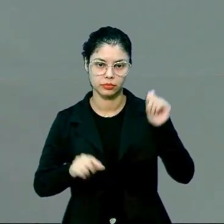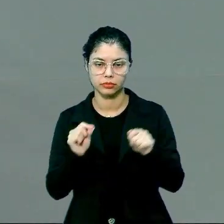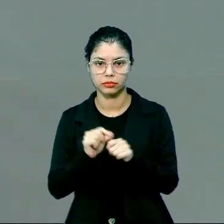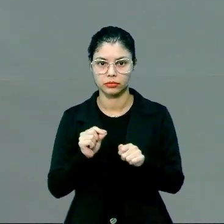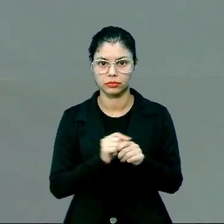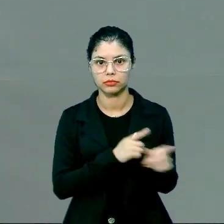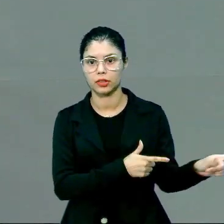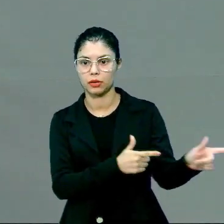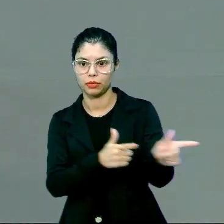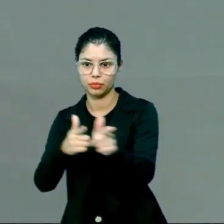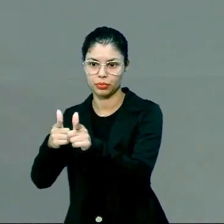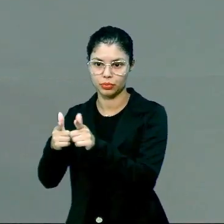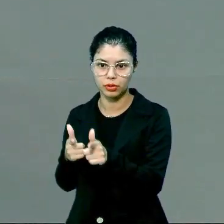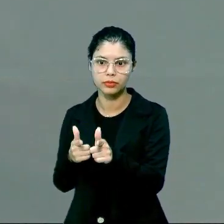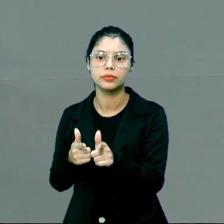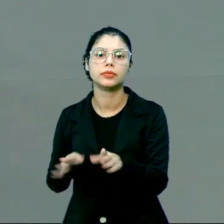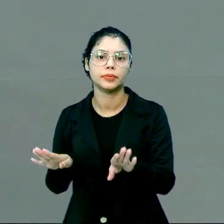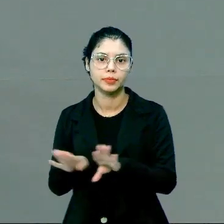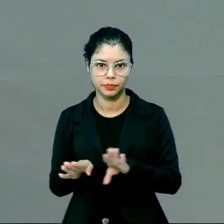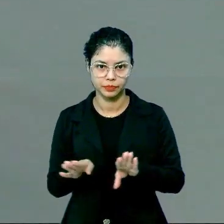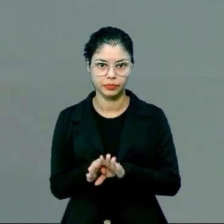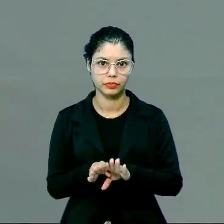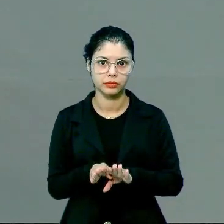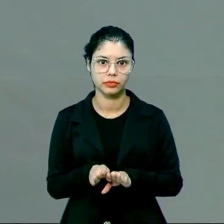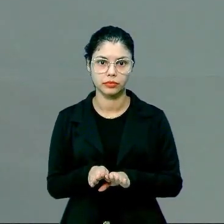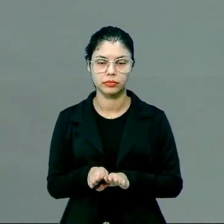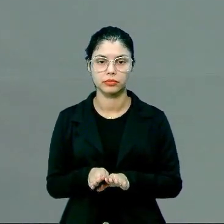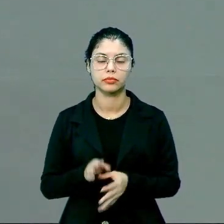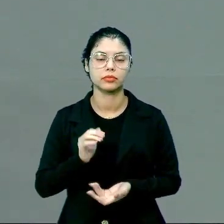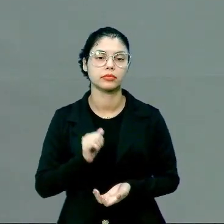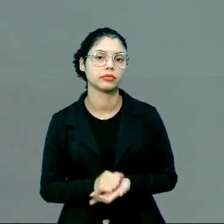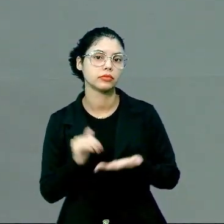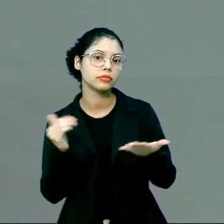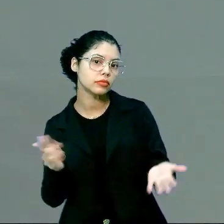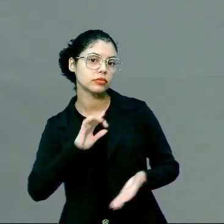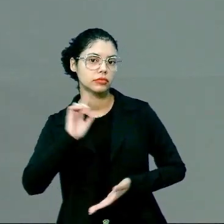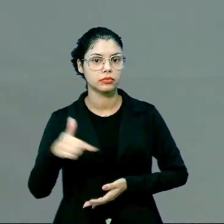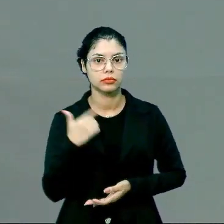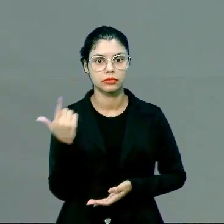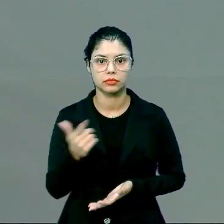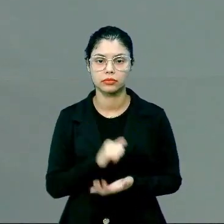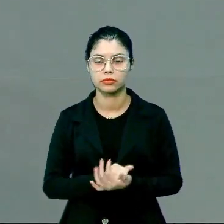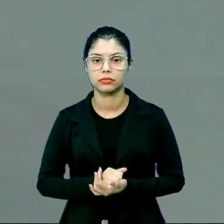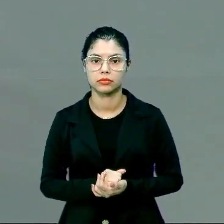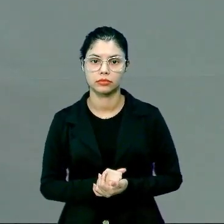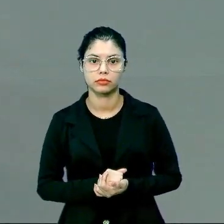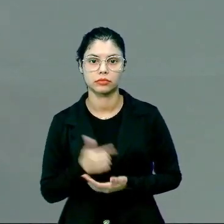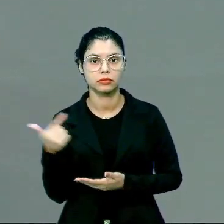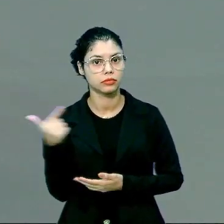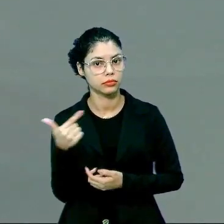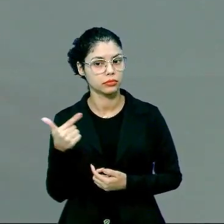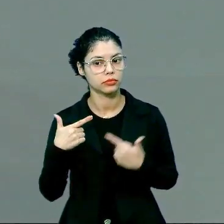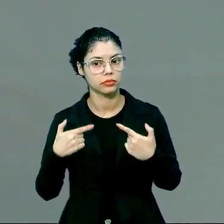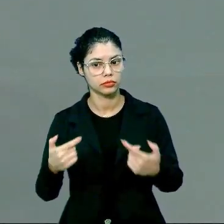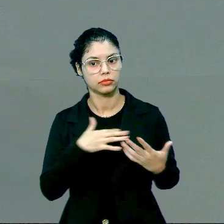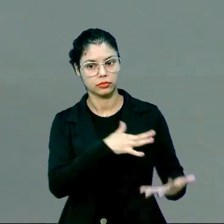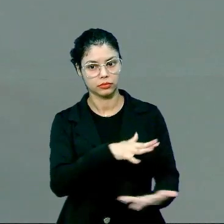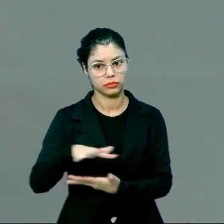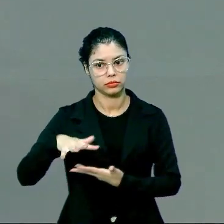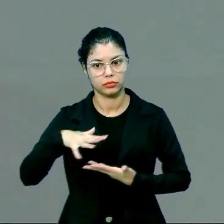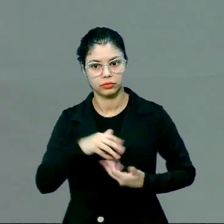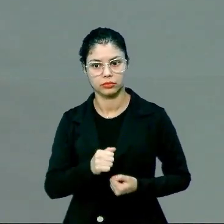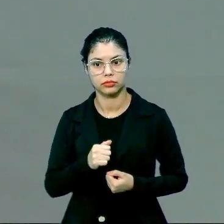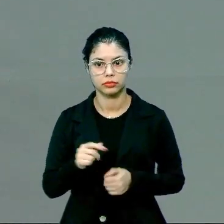a metralhadora e o fuzil para ser usado na Primeira Guerra Mundial. E depois deles veio a Segunda Guerra Mundial, depois